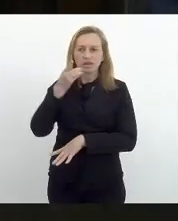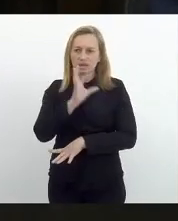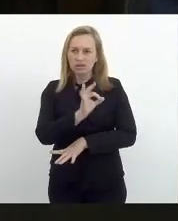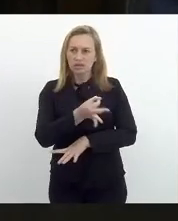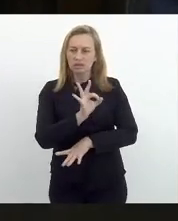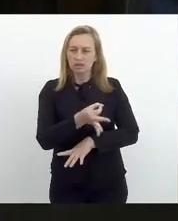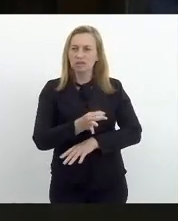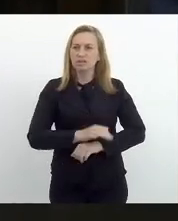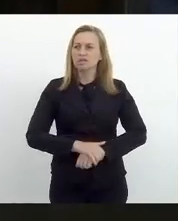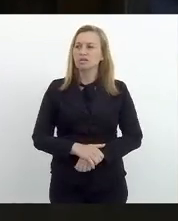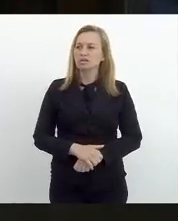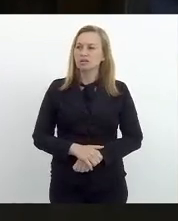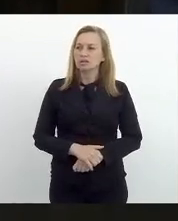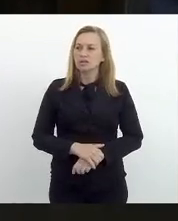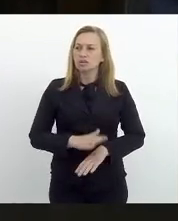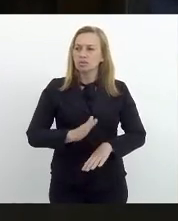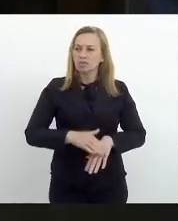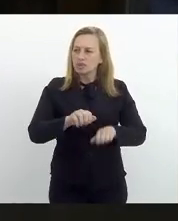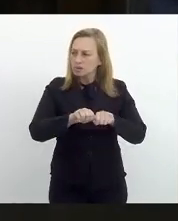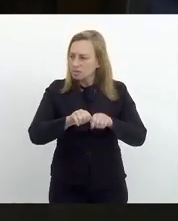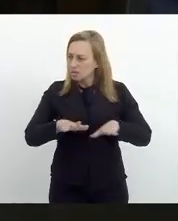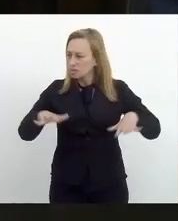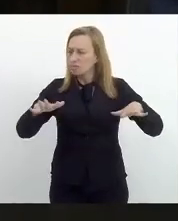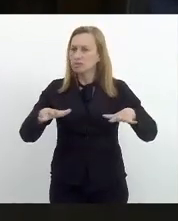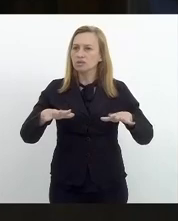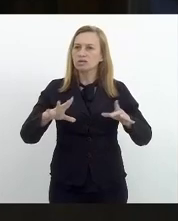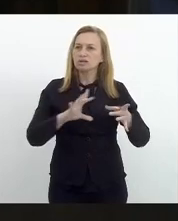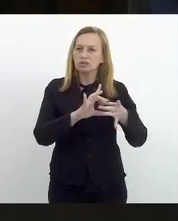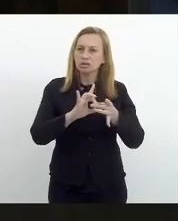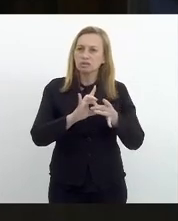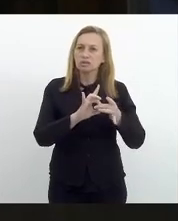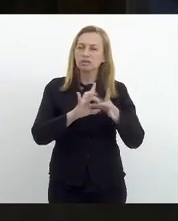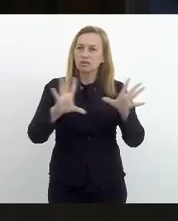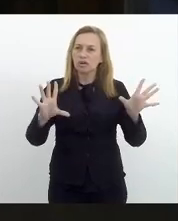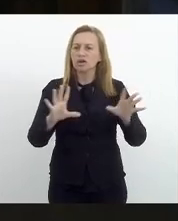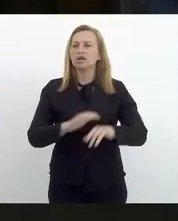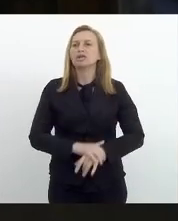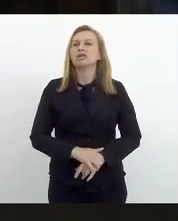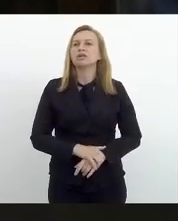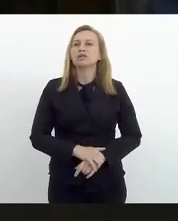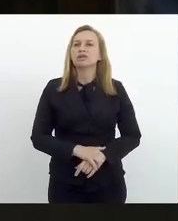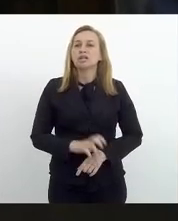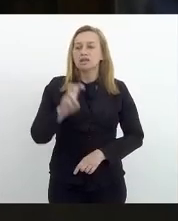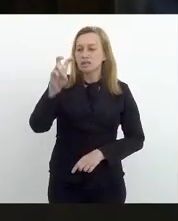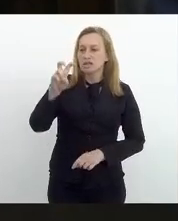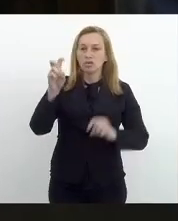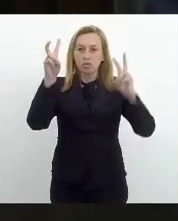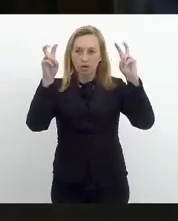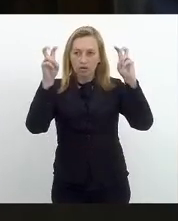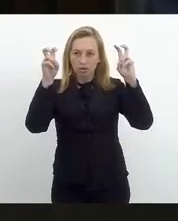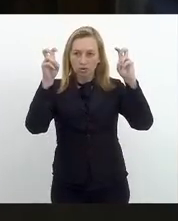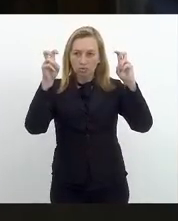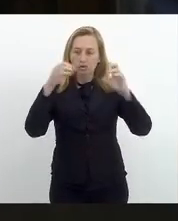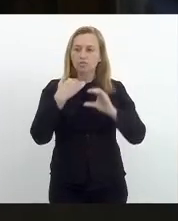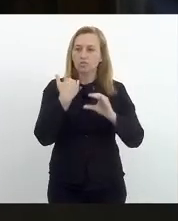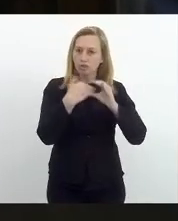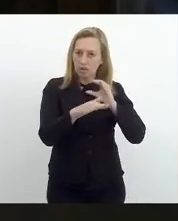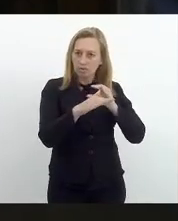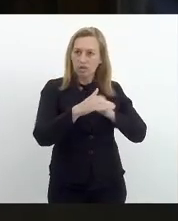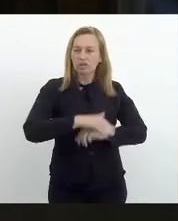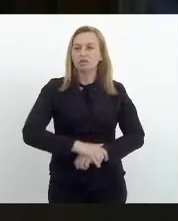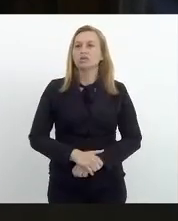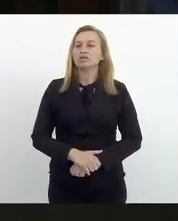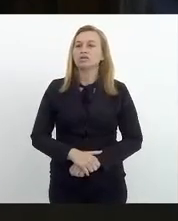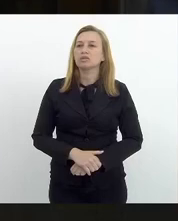de forma a o mais amplo possível democrática possível essas cinco matérias que foram encaminhadas